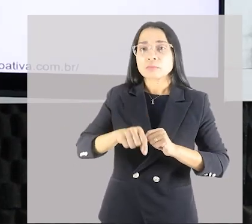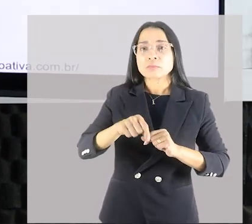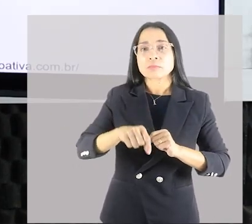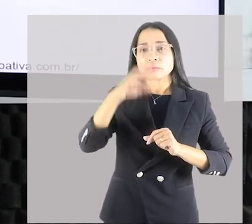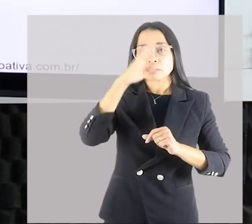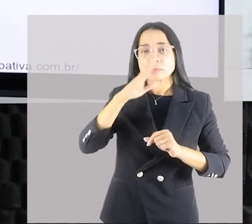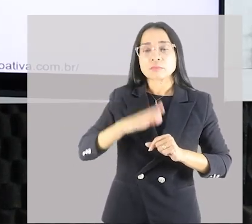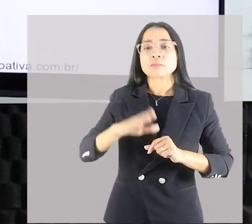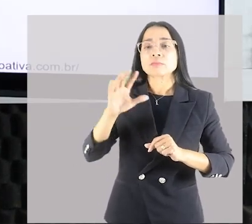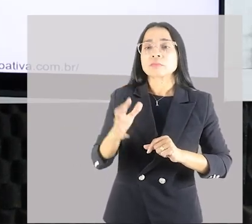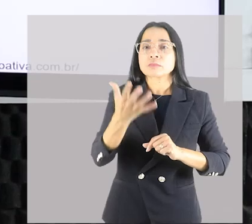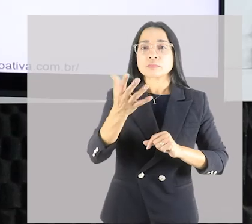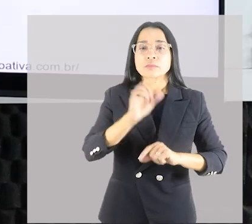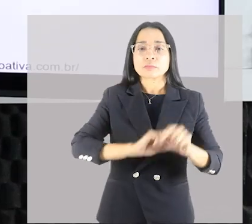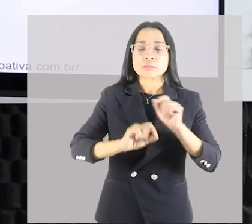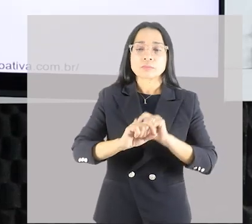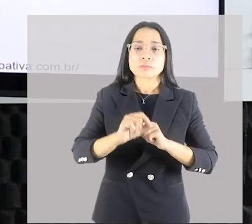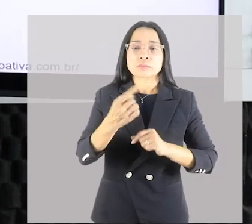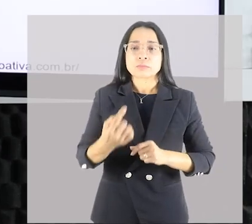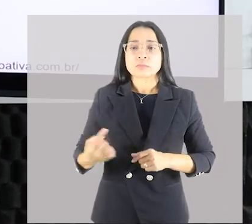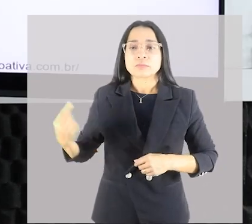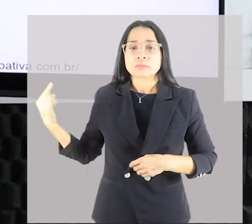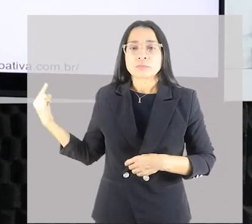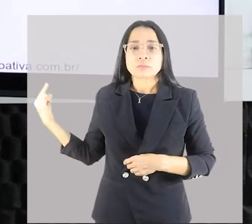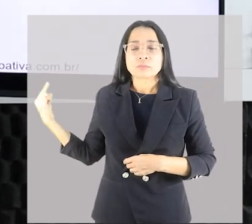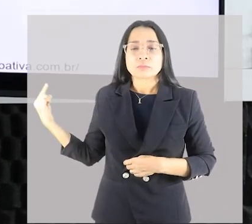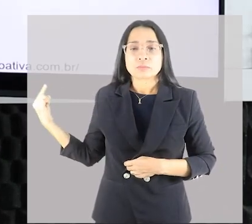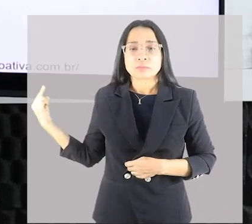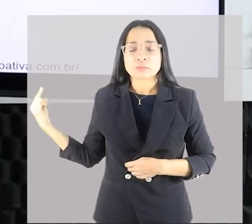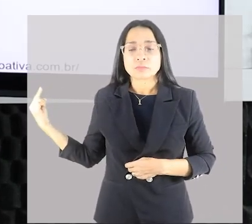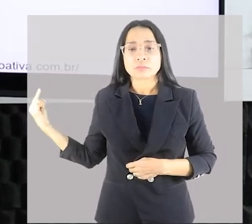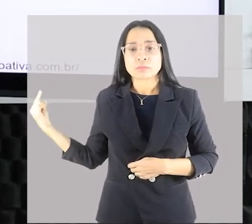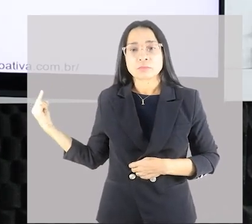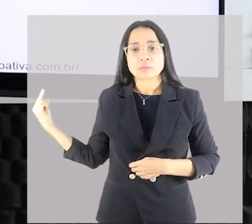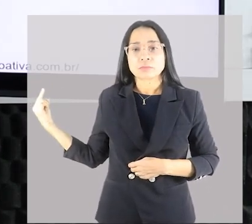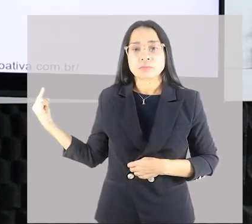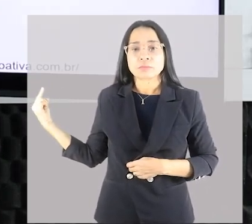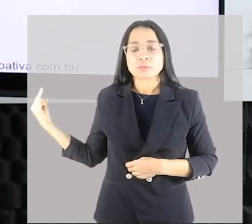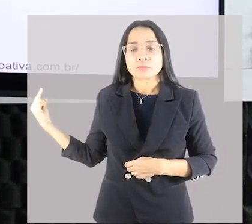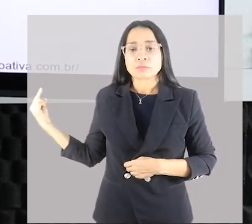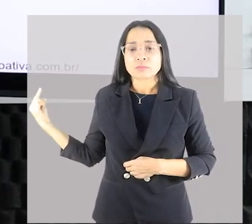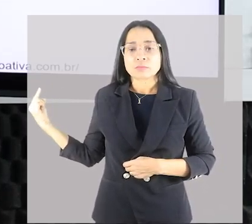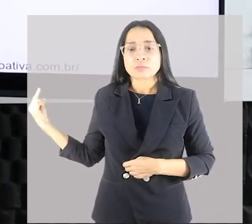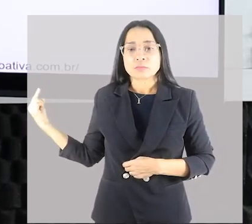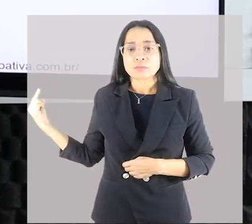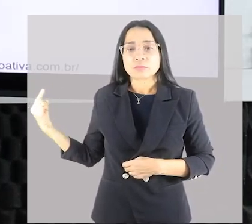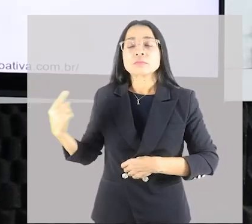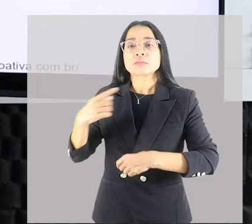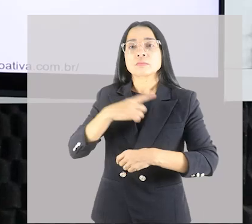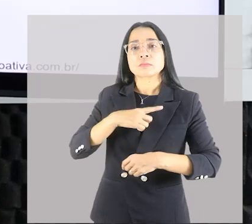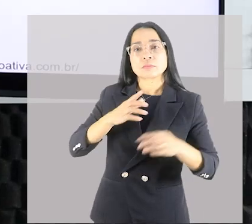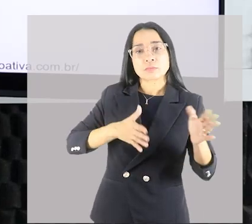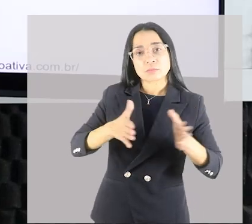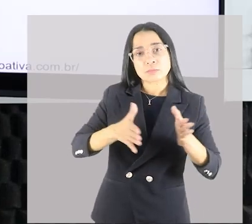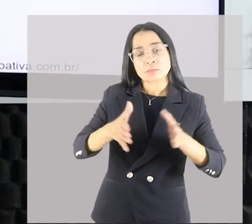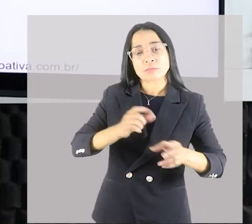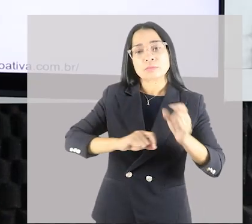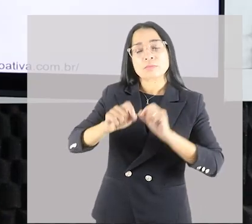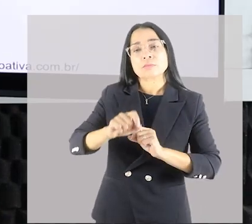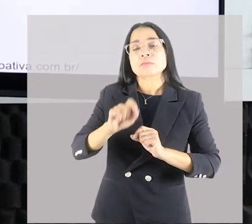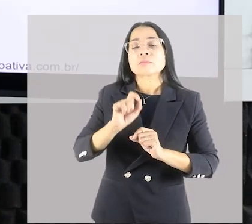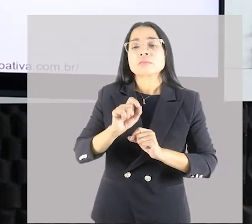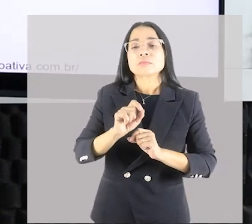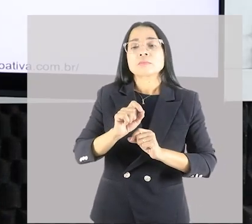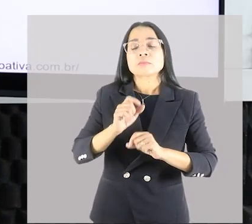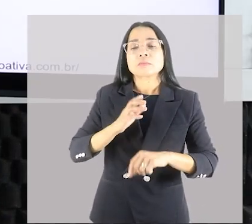aqui já ocorria. Junto com os colonizadores também, houve um período de